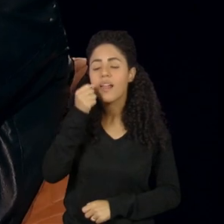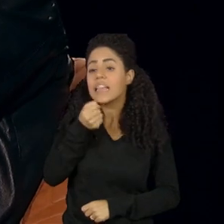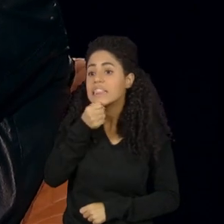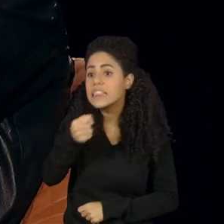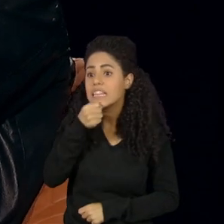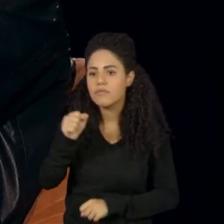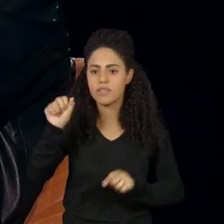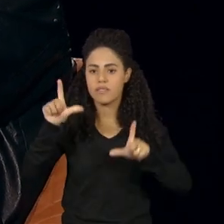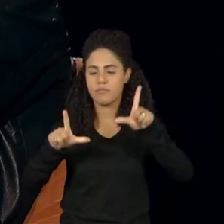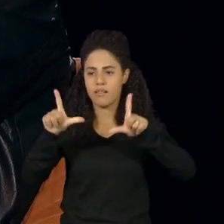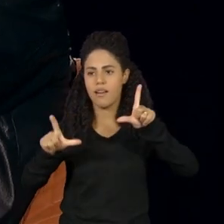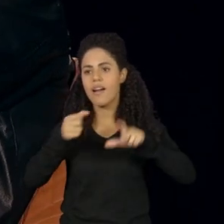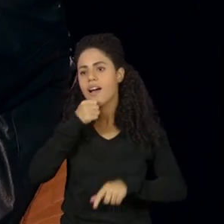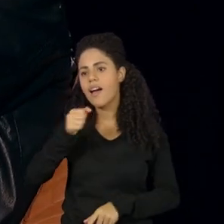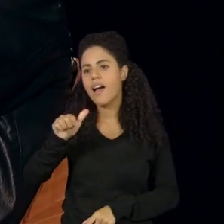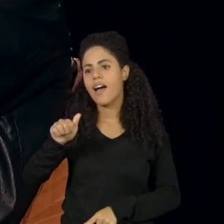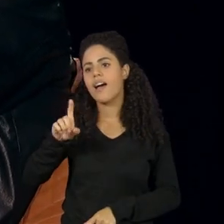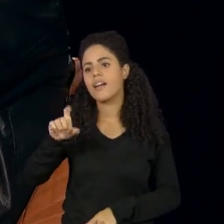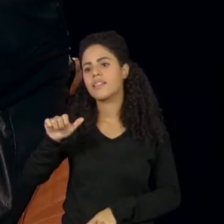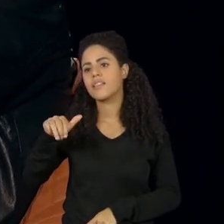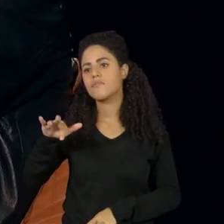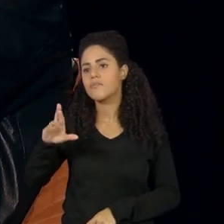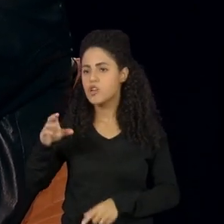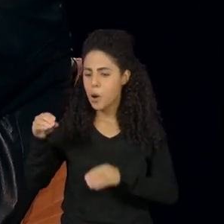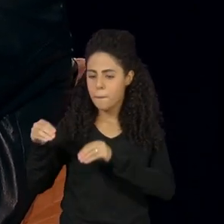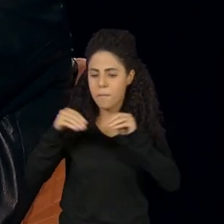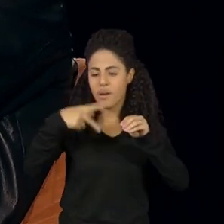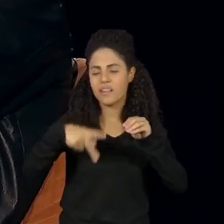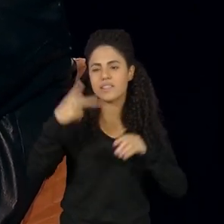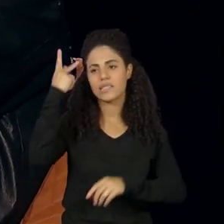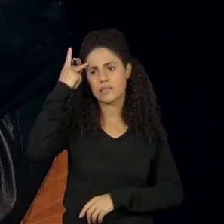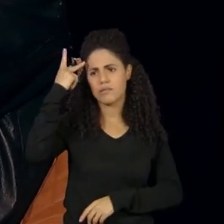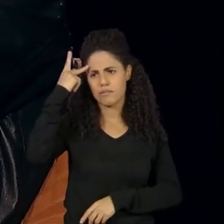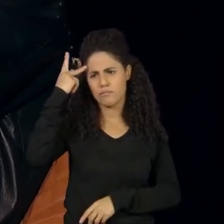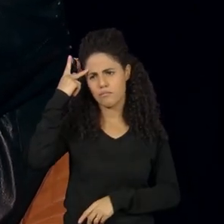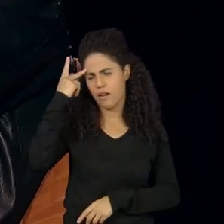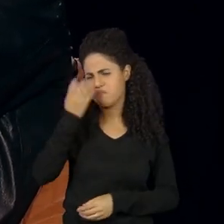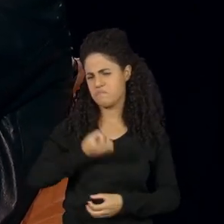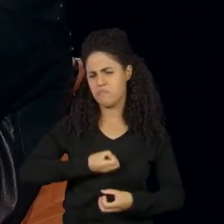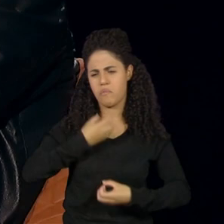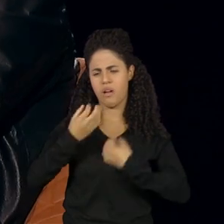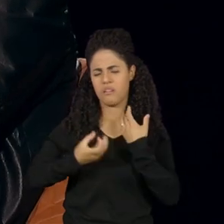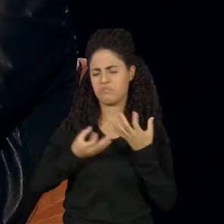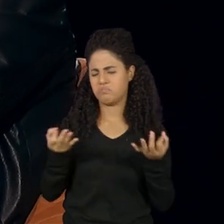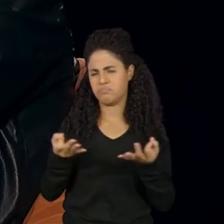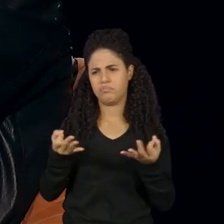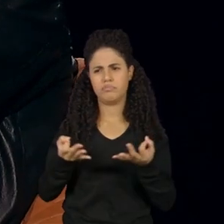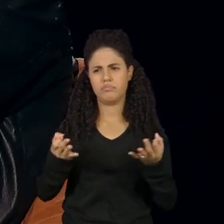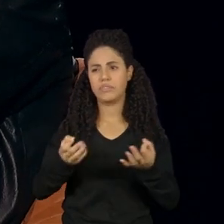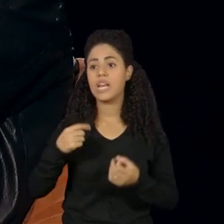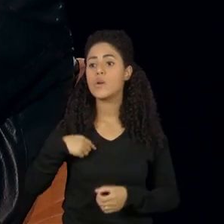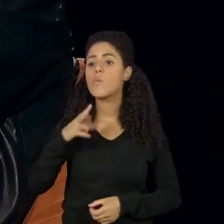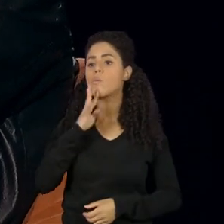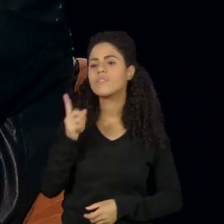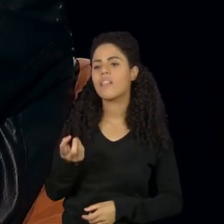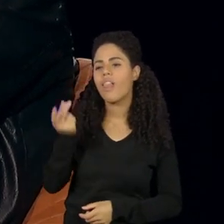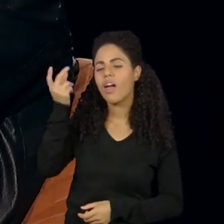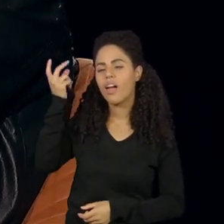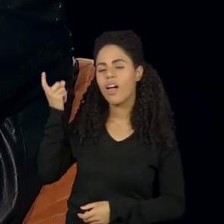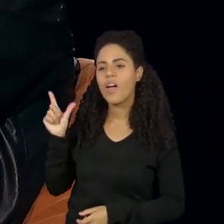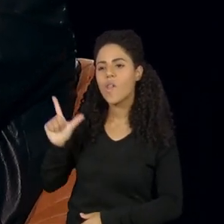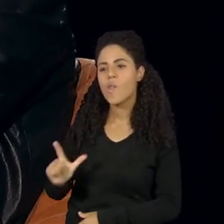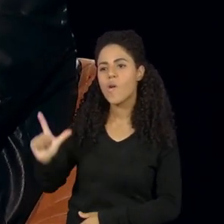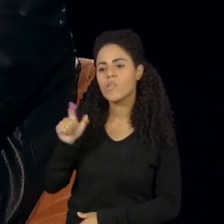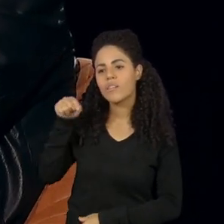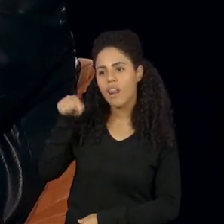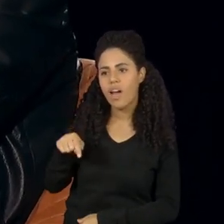foi com o Ademir Assunção, que agora mora em São Paulo, puta poeta, né, o Pinduca. Mas na época eu conheci ele em Londrina, ele trabalhava na Folha de